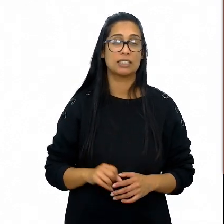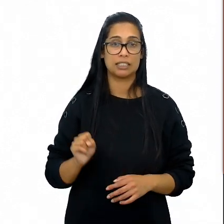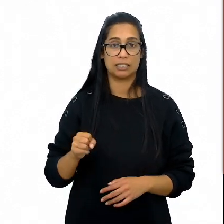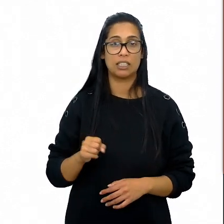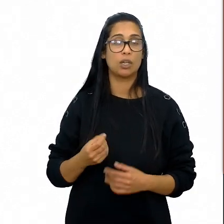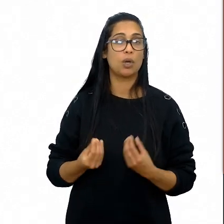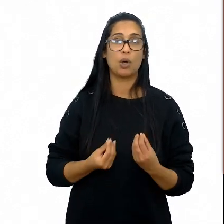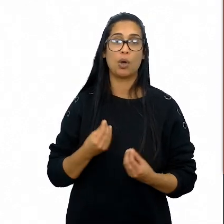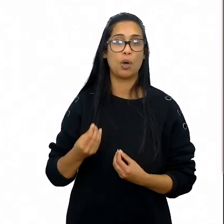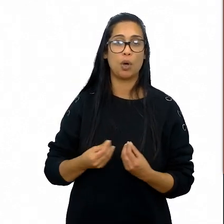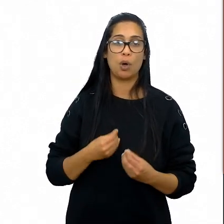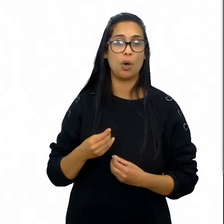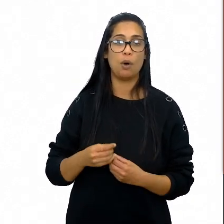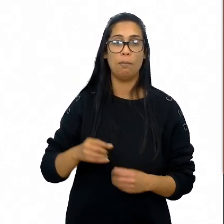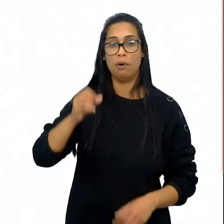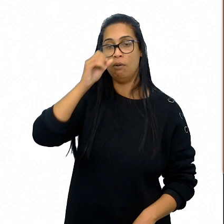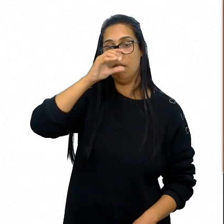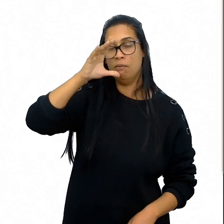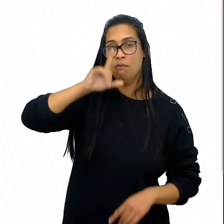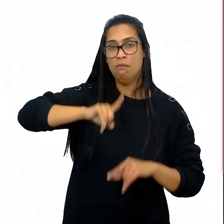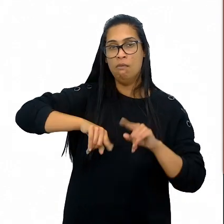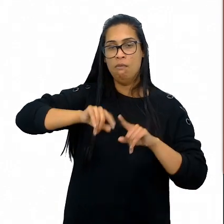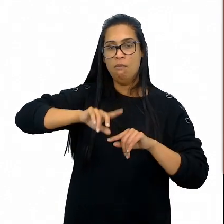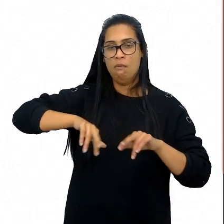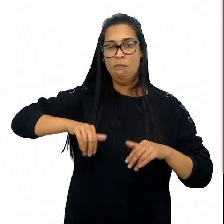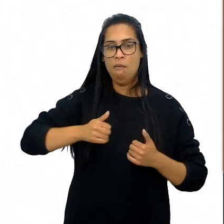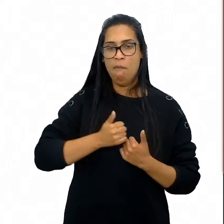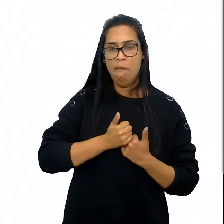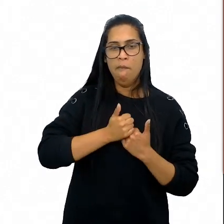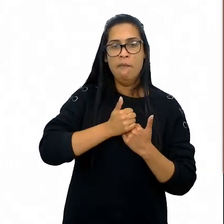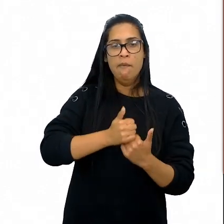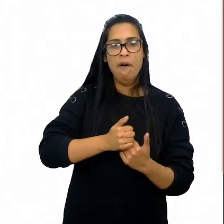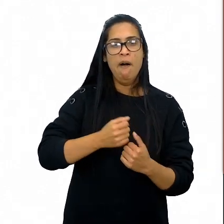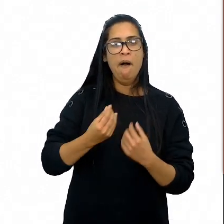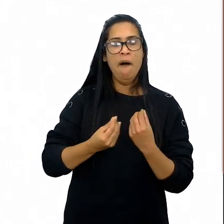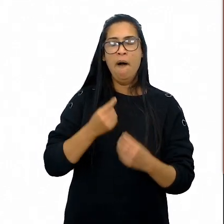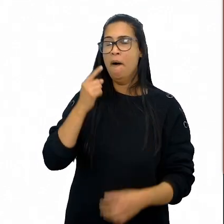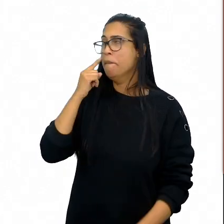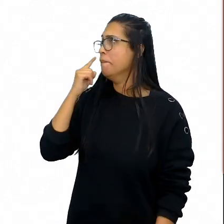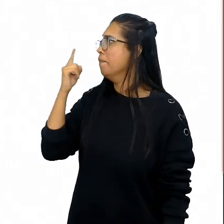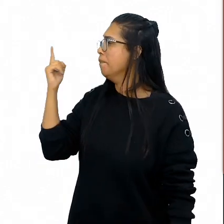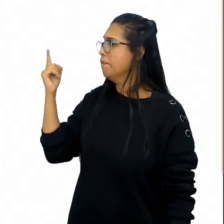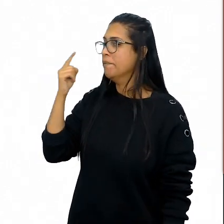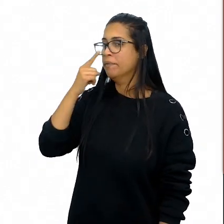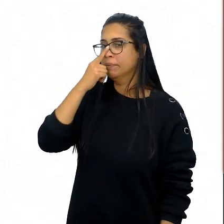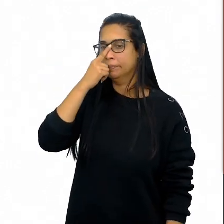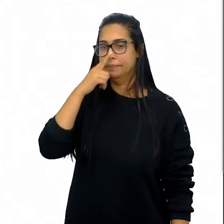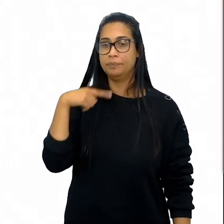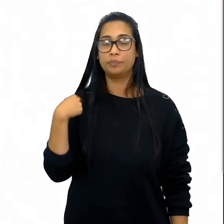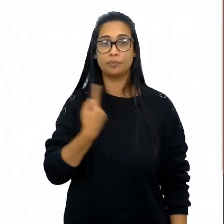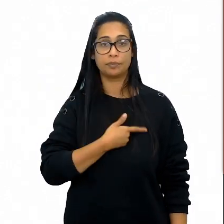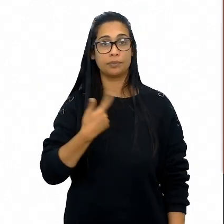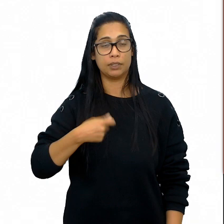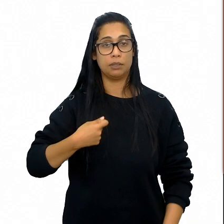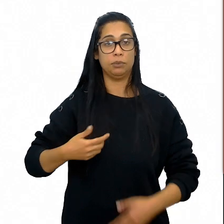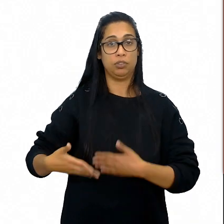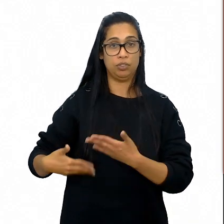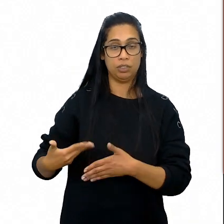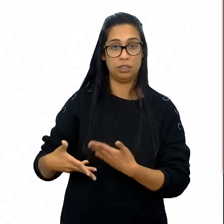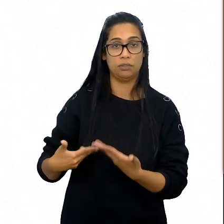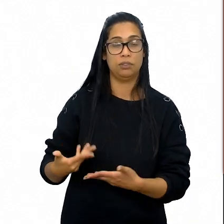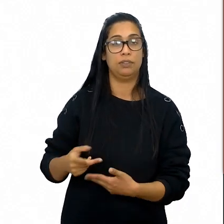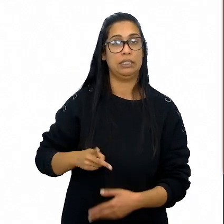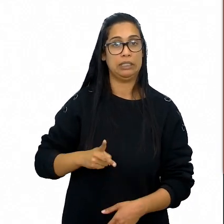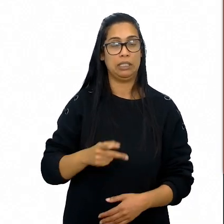aonde objeto de conhecimento era o volume de prismas e cilindros e habilidade que nós víamos desenvolver junto aos